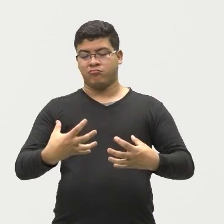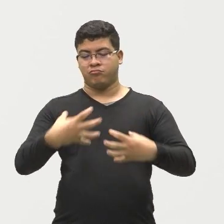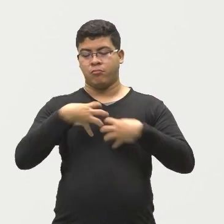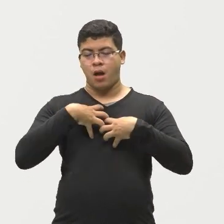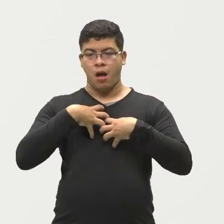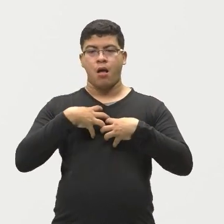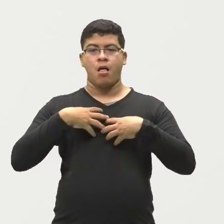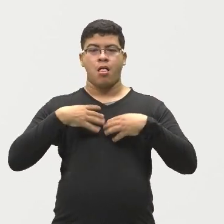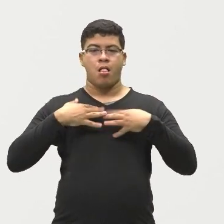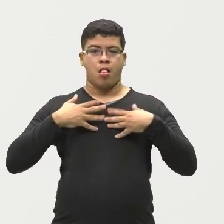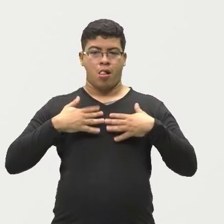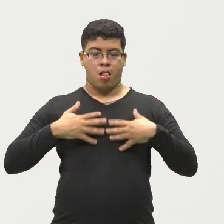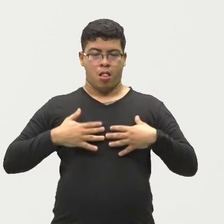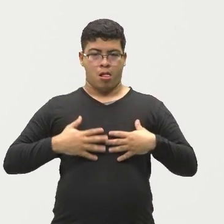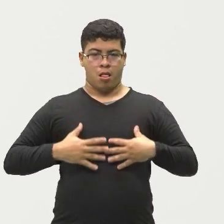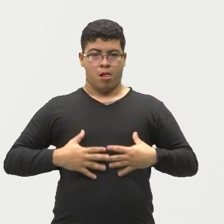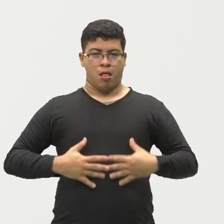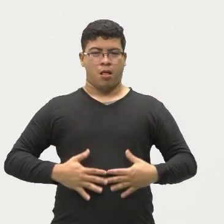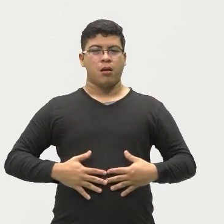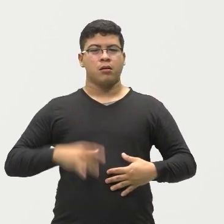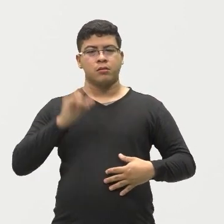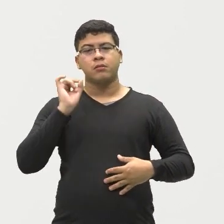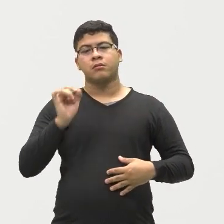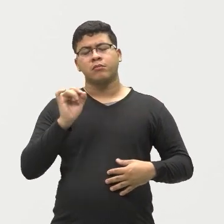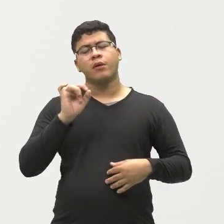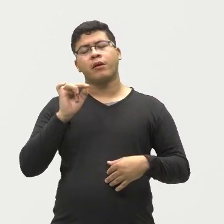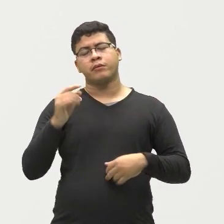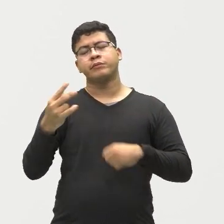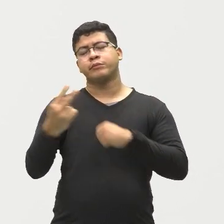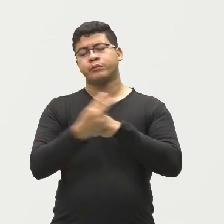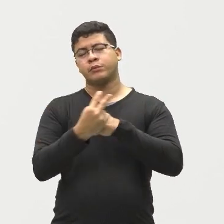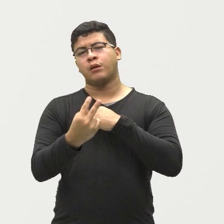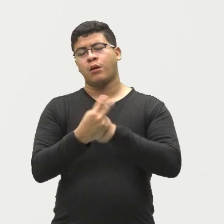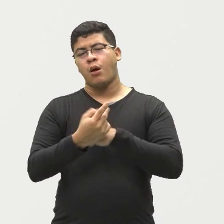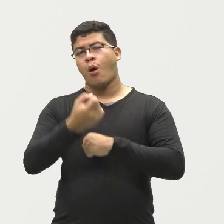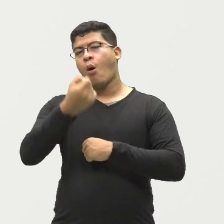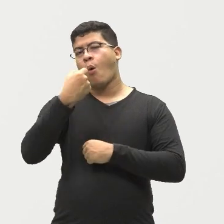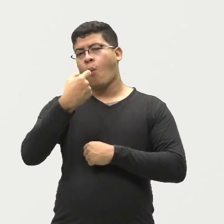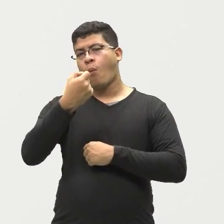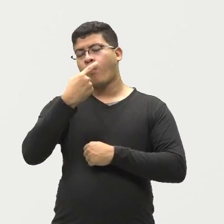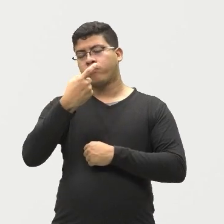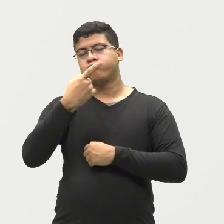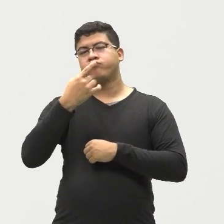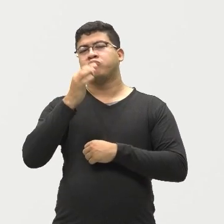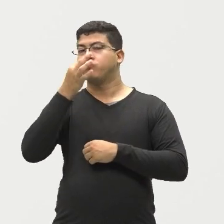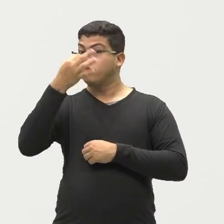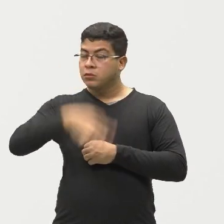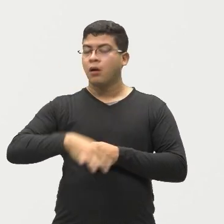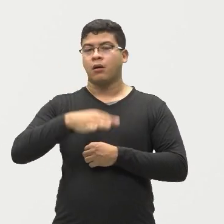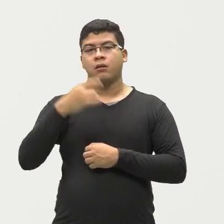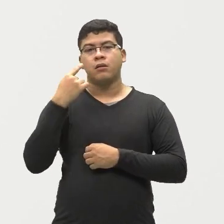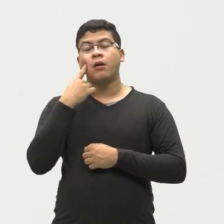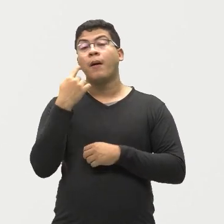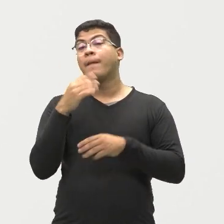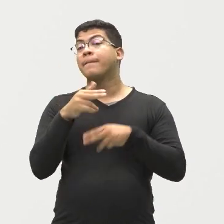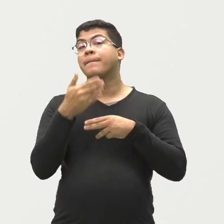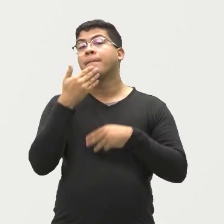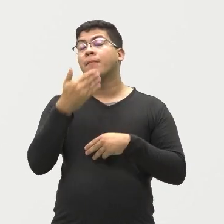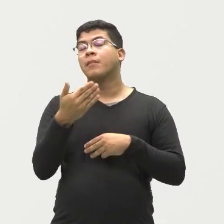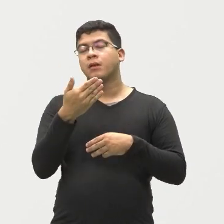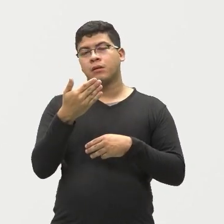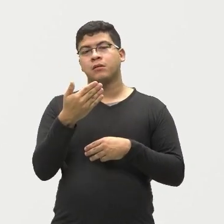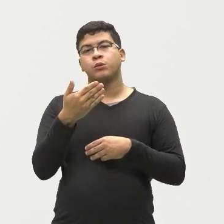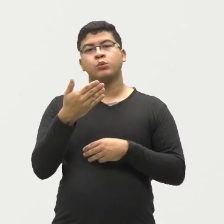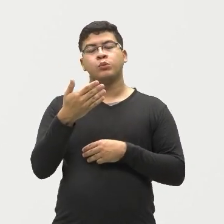assim seja iniciado o tratamento mais adequado, né? Por isso que é importante realizar exames laboratoriais, porque se eu realizo